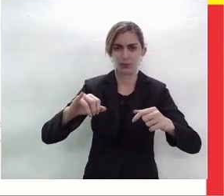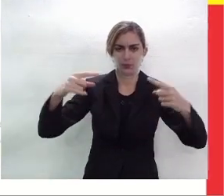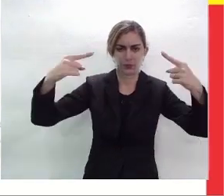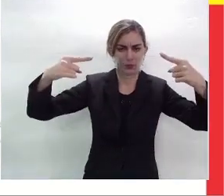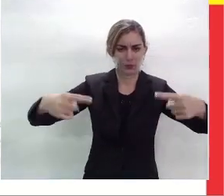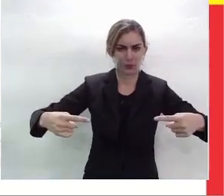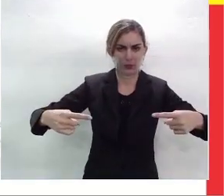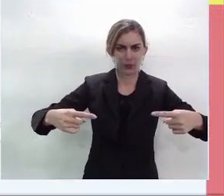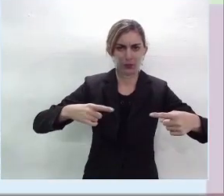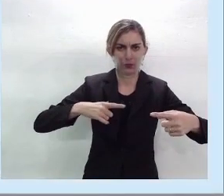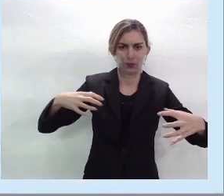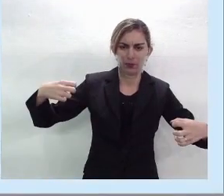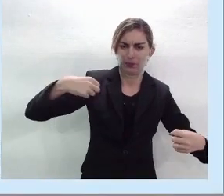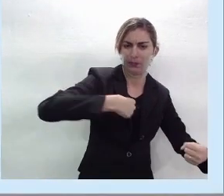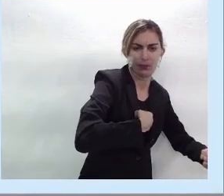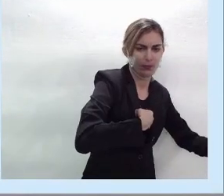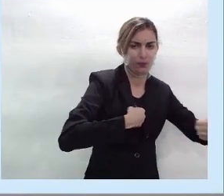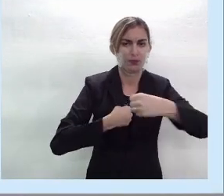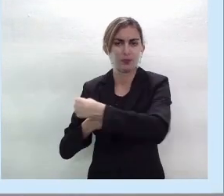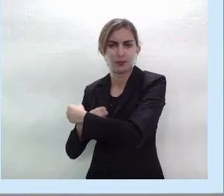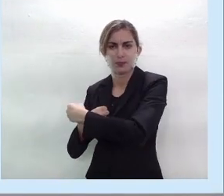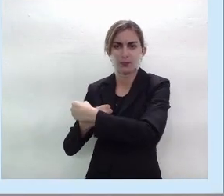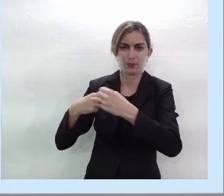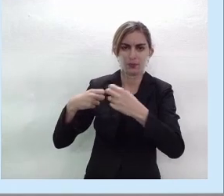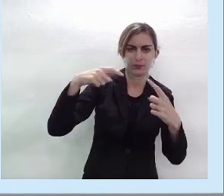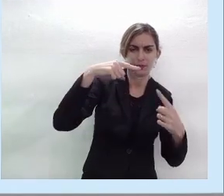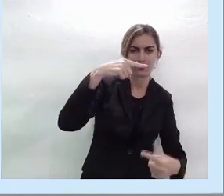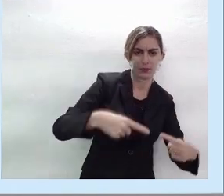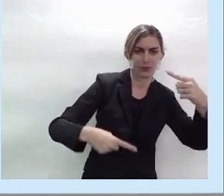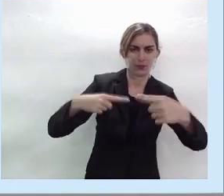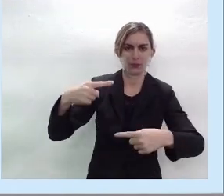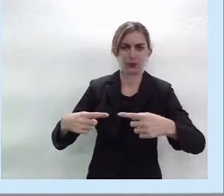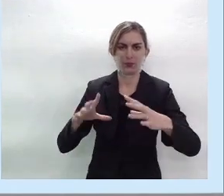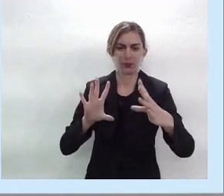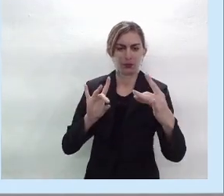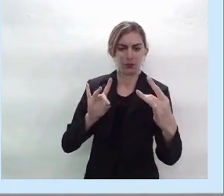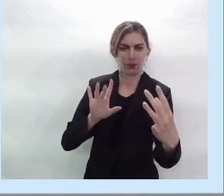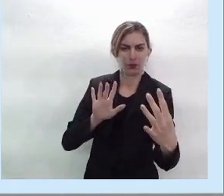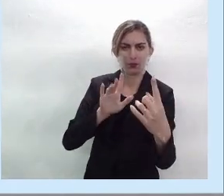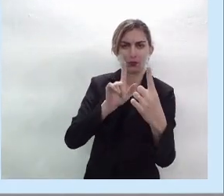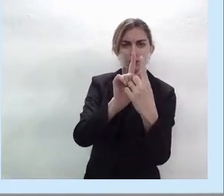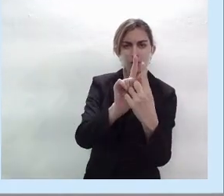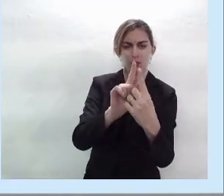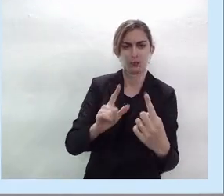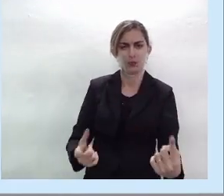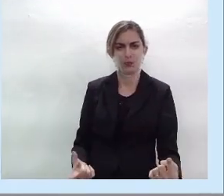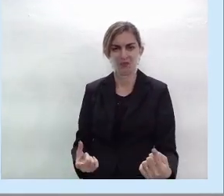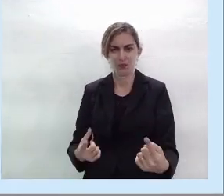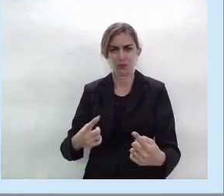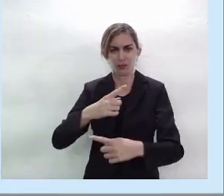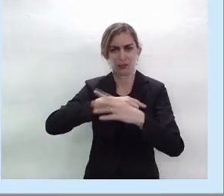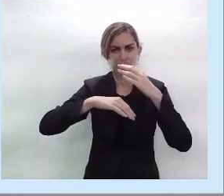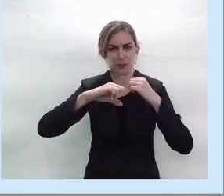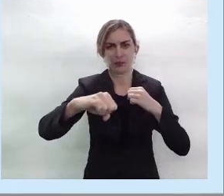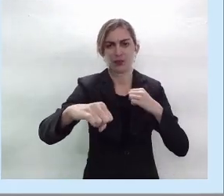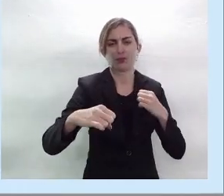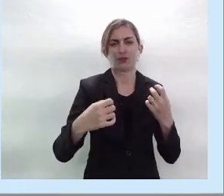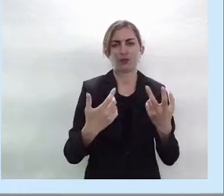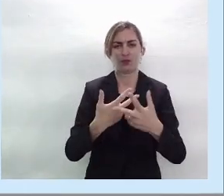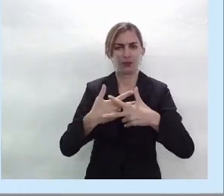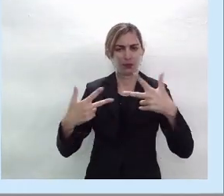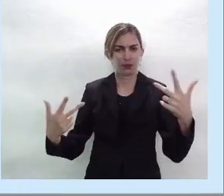a luta é de agarre ou se a luta é uma luta de contato, é uma luta de golpes percussivos, uma luta